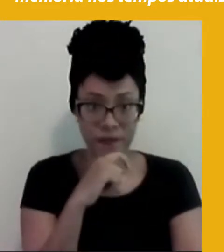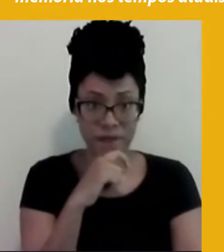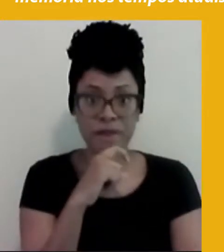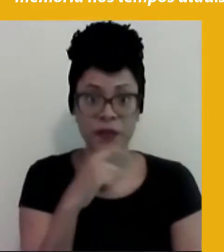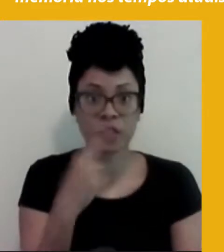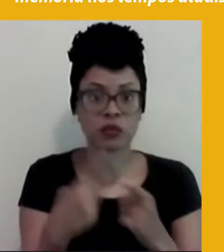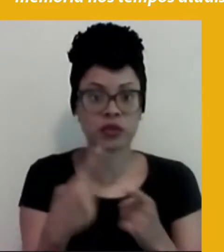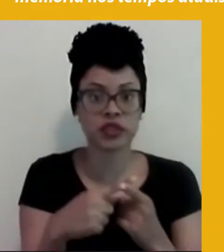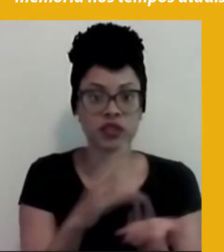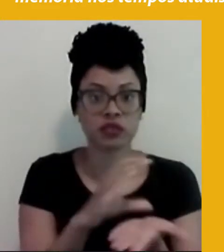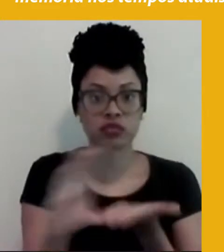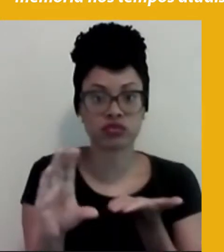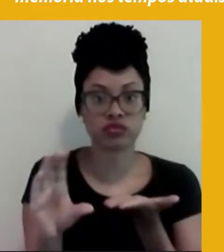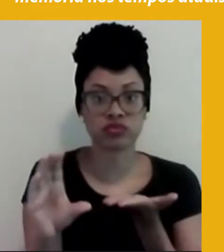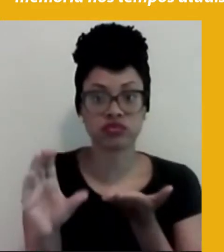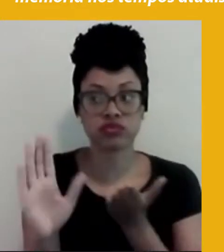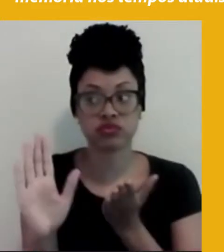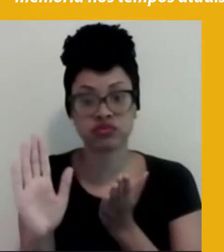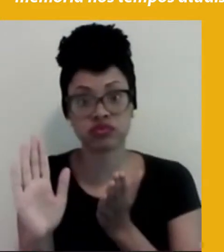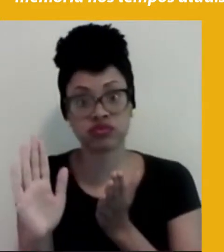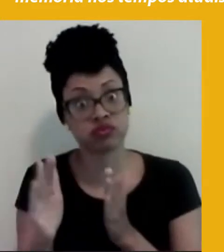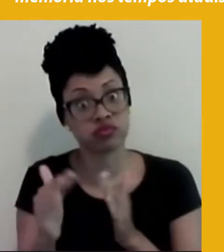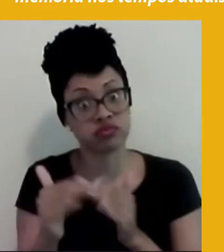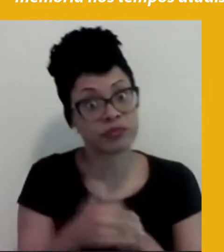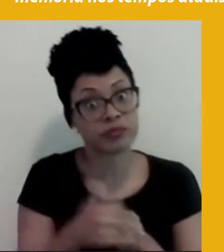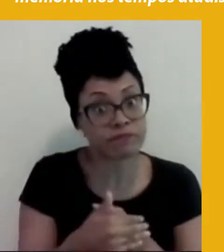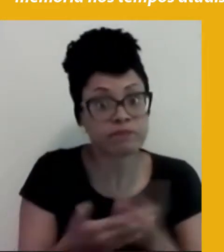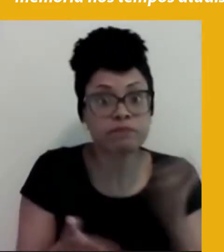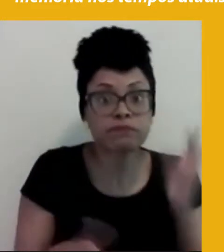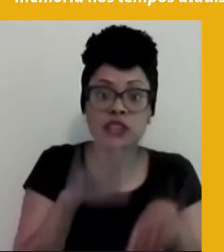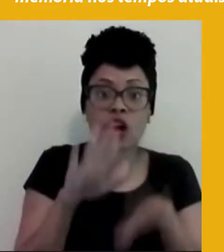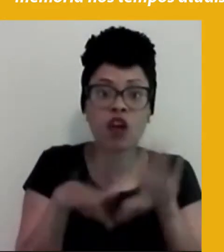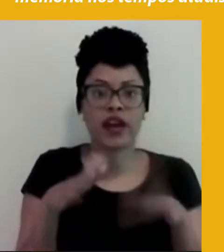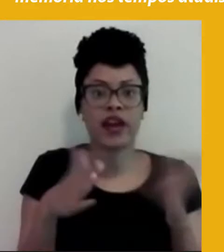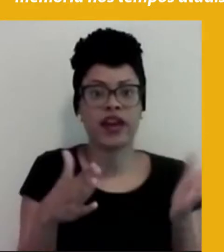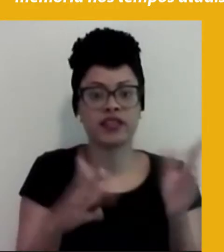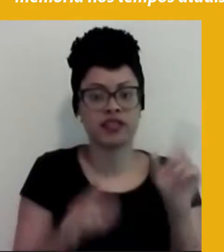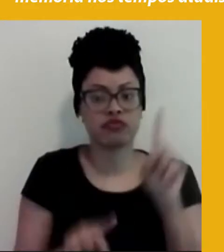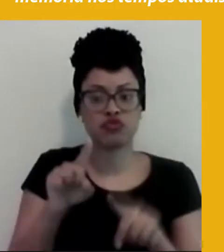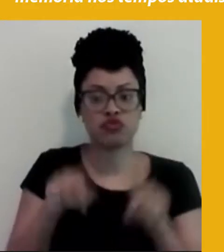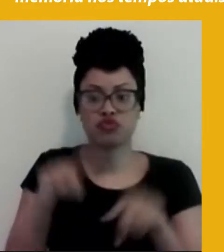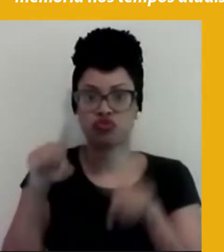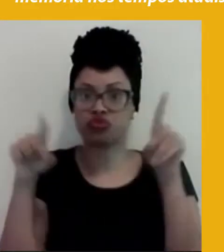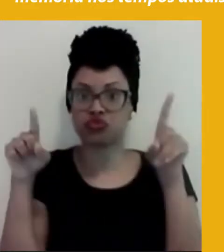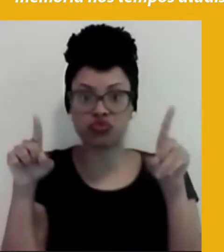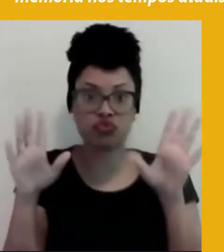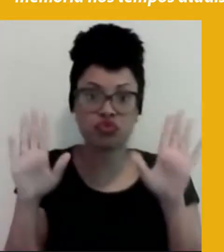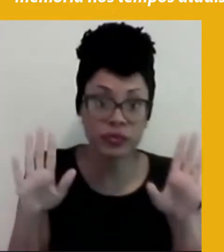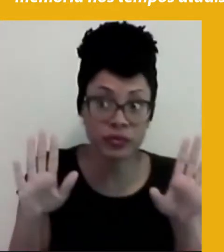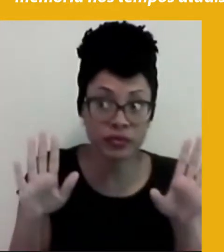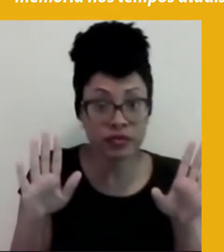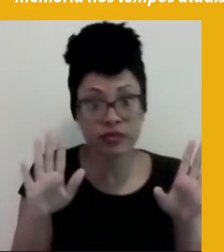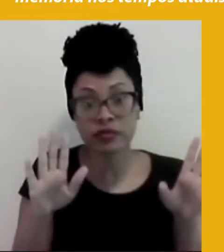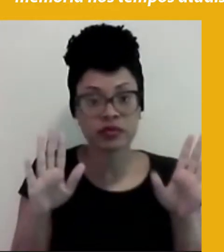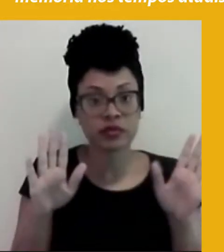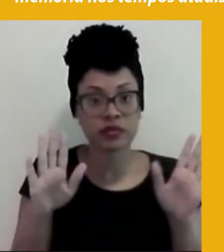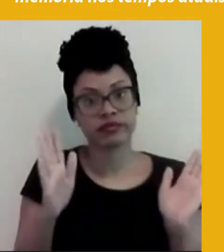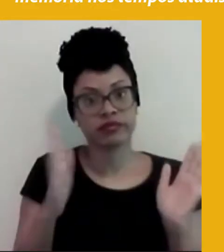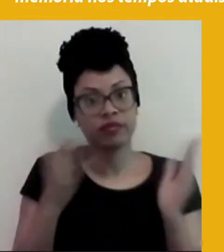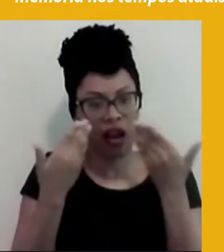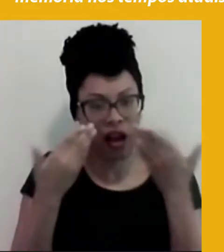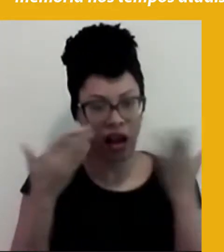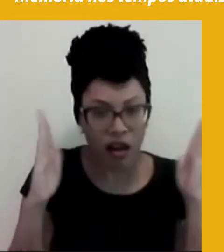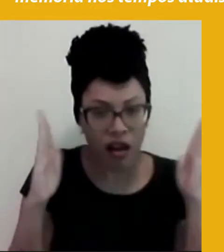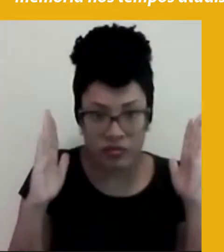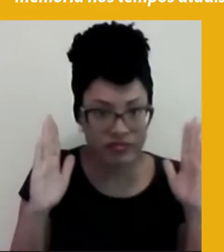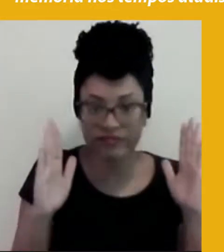superávit. Então, todo mundo que concorda com a agenda ultraliberal de desmonte do Estado concorda que não